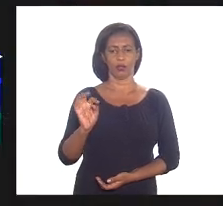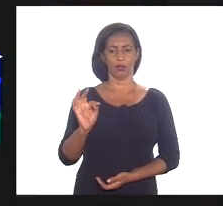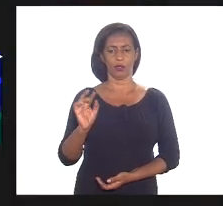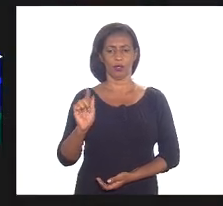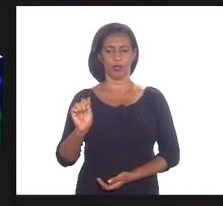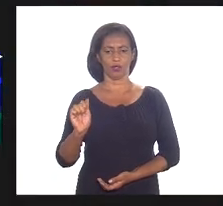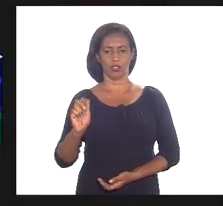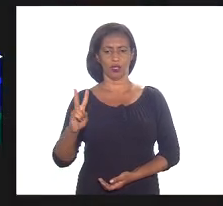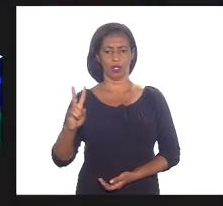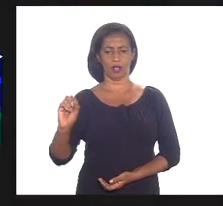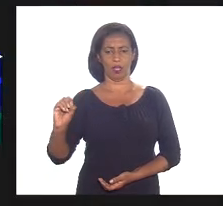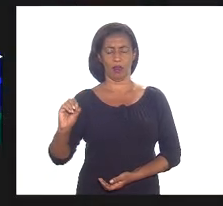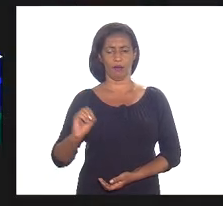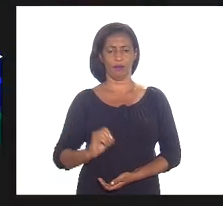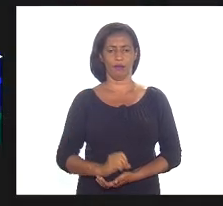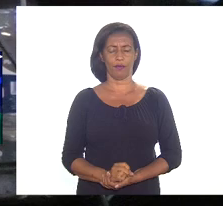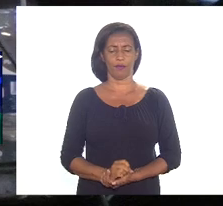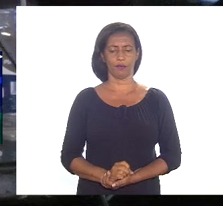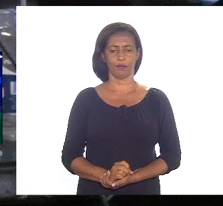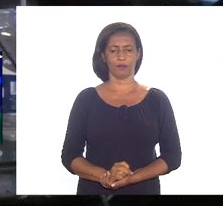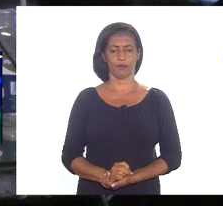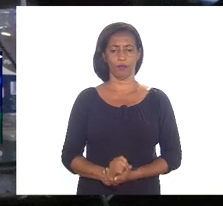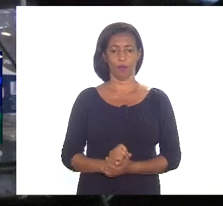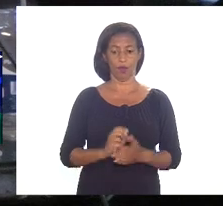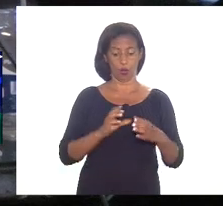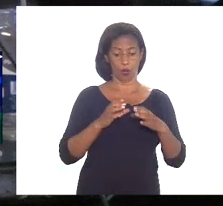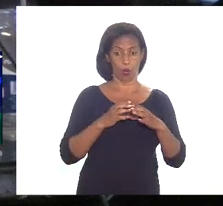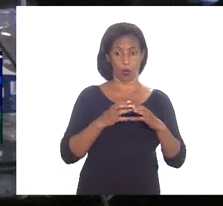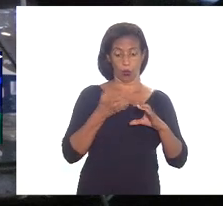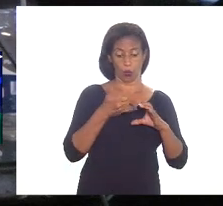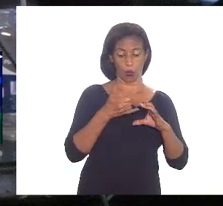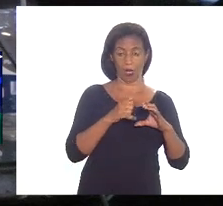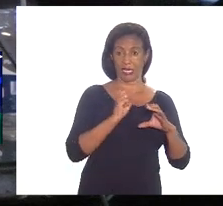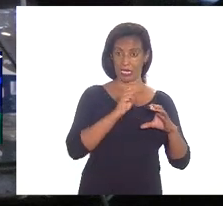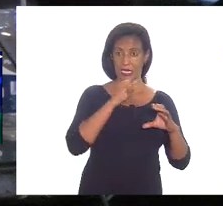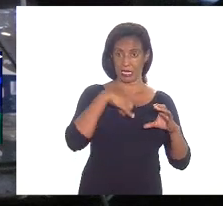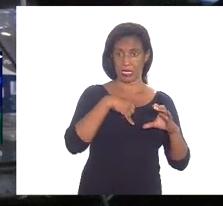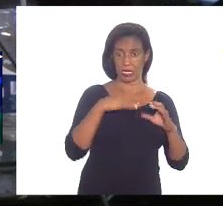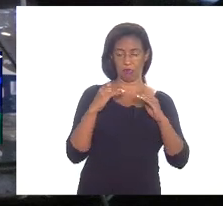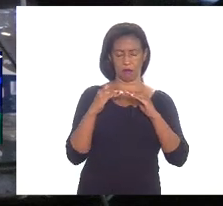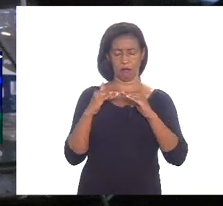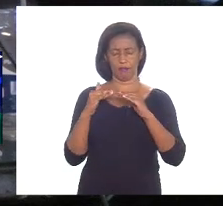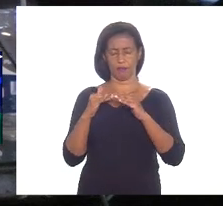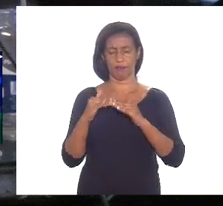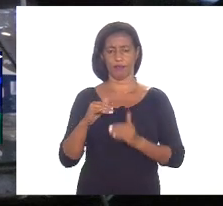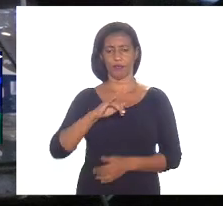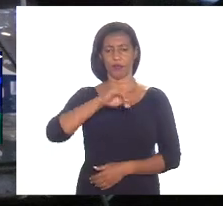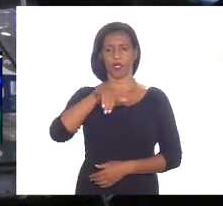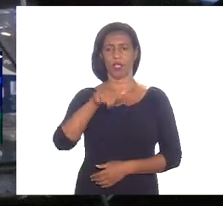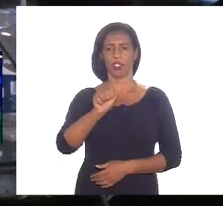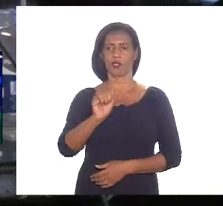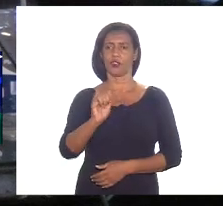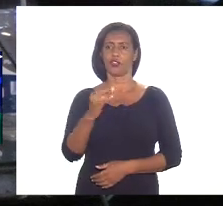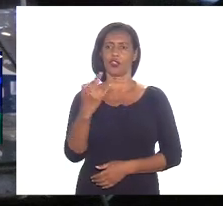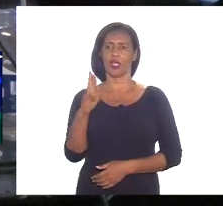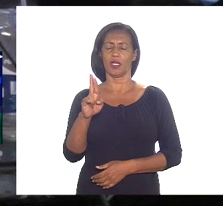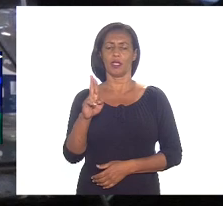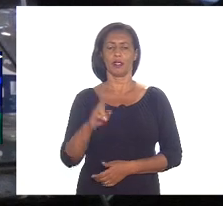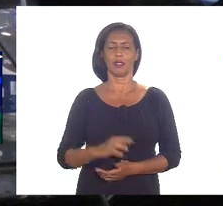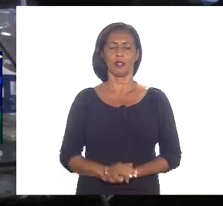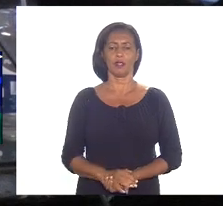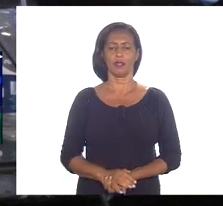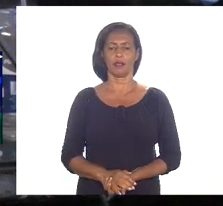o Oscar Schmidt Voltou sim no grupo favorável Deputado Jair bitenco